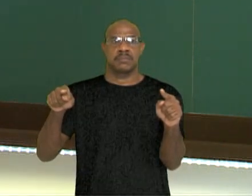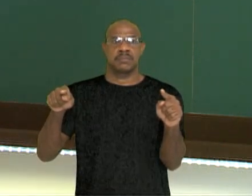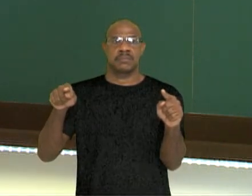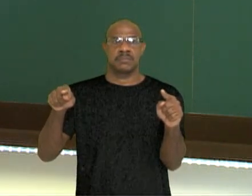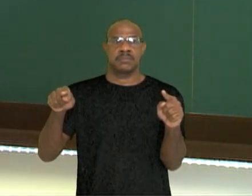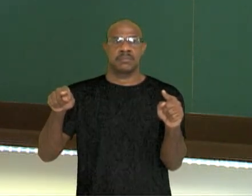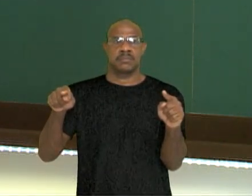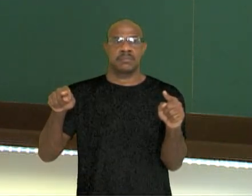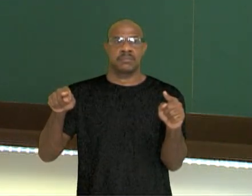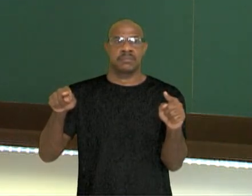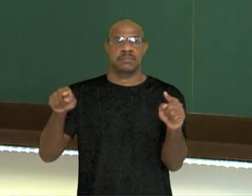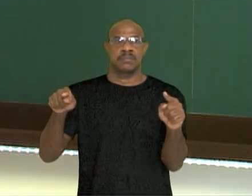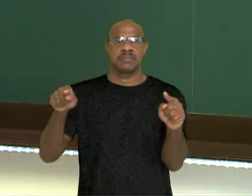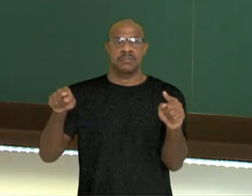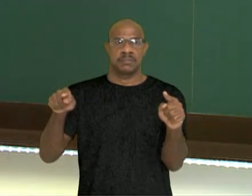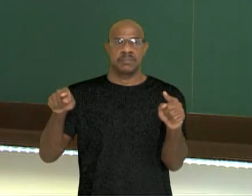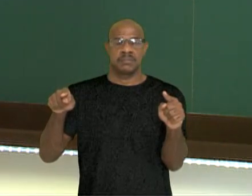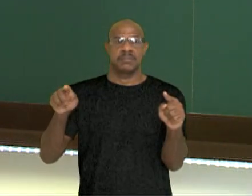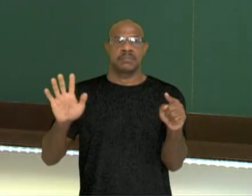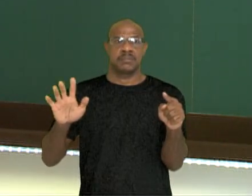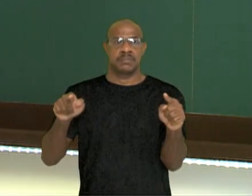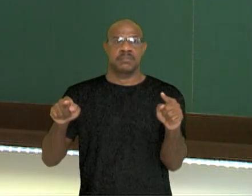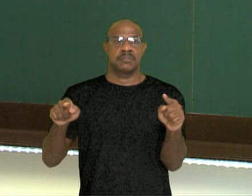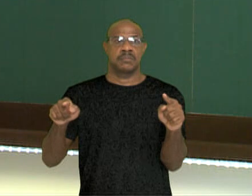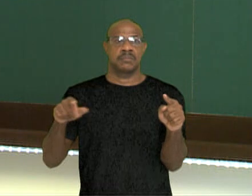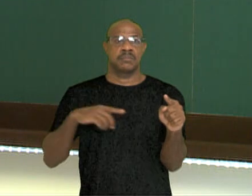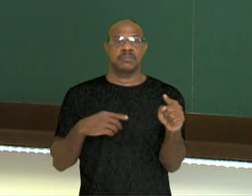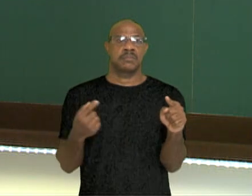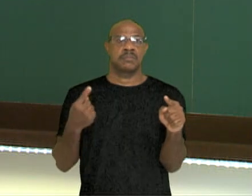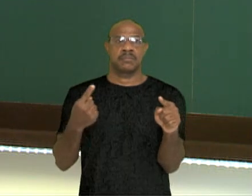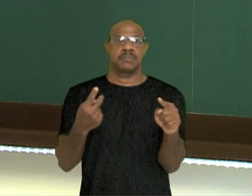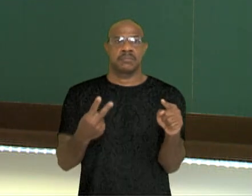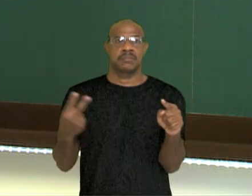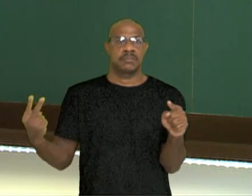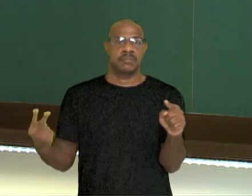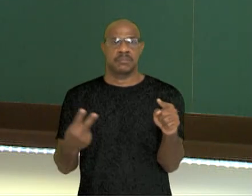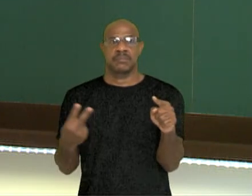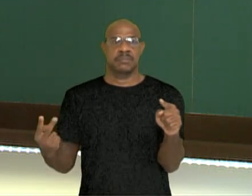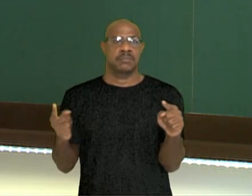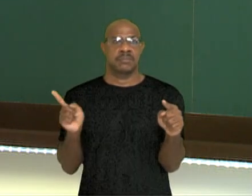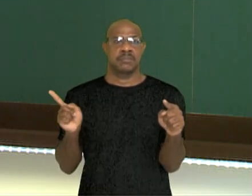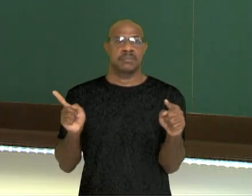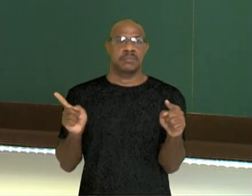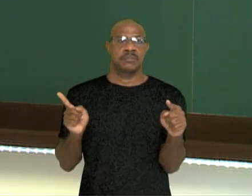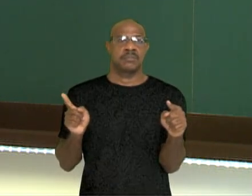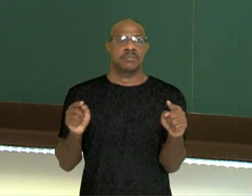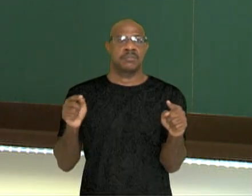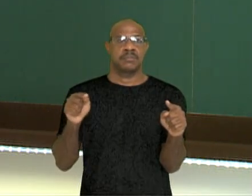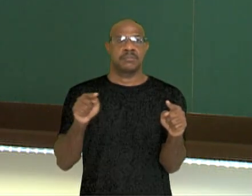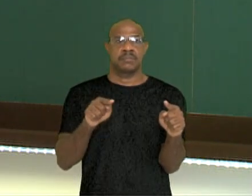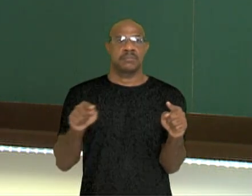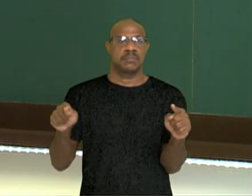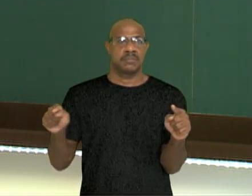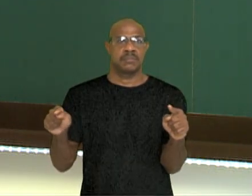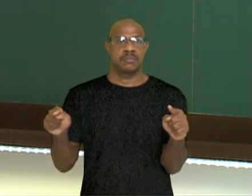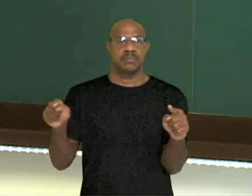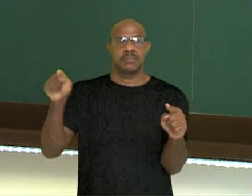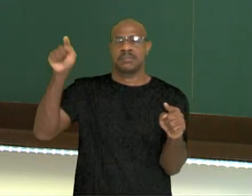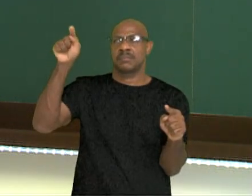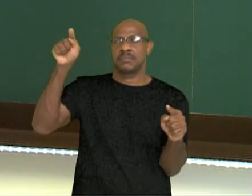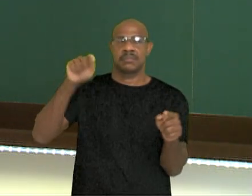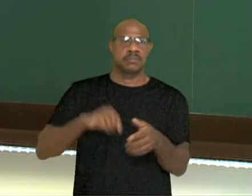desço, né, já que é o 0. Então o ponto fica aqui. E finalmente o ponto 2 e 2. Então eu venho 2 e subo 2. Então está aqui o